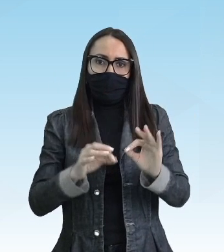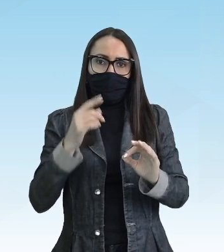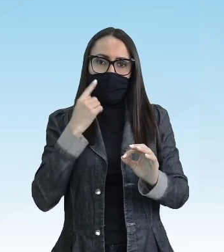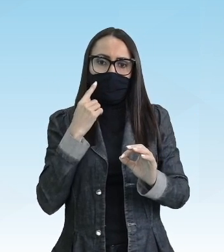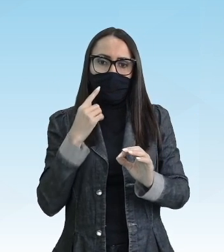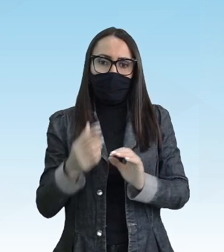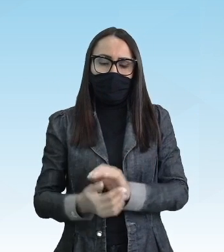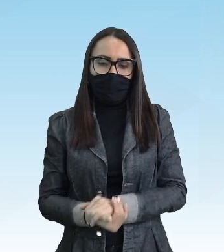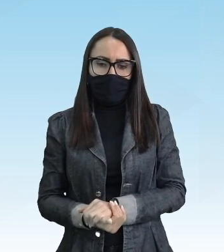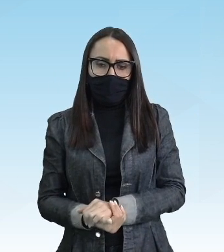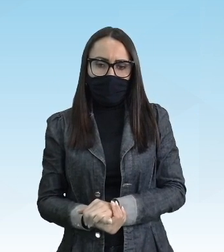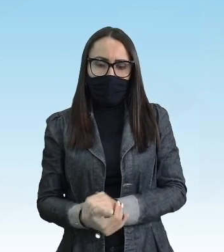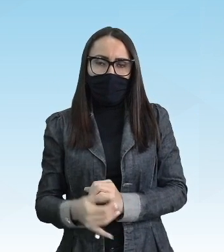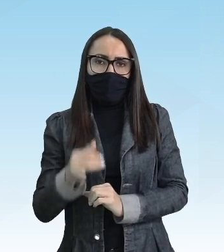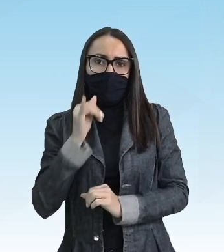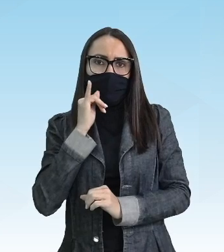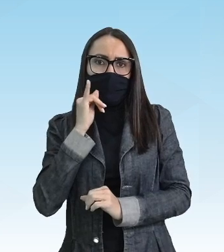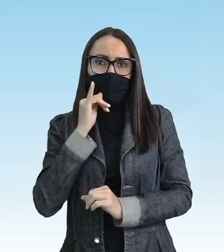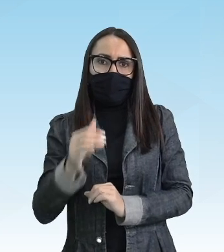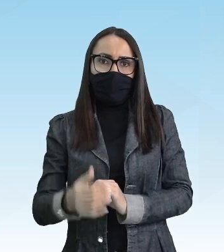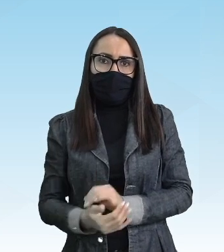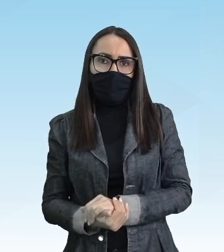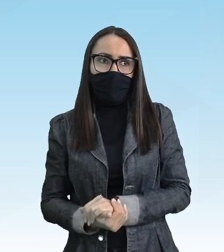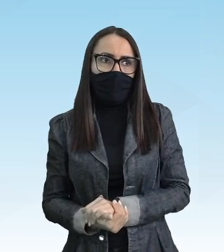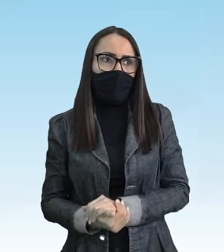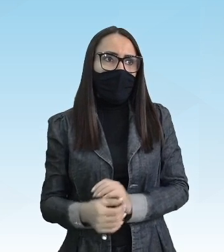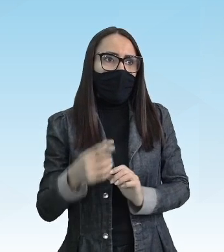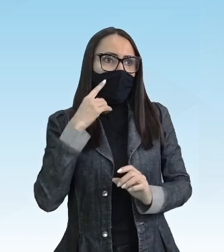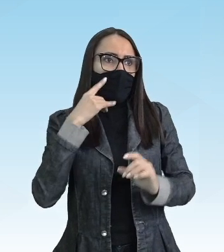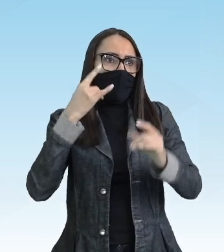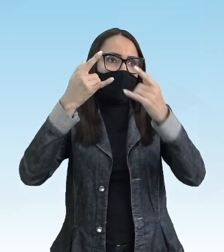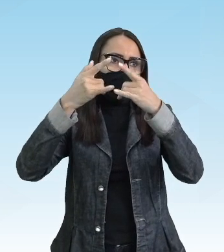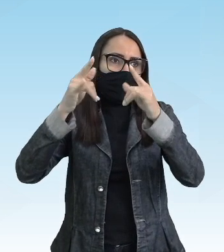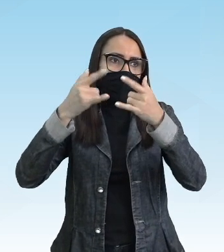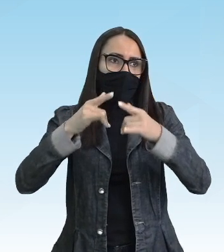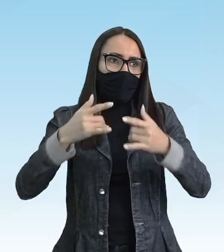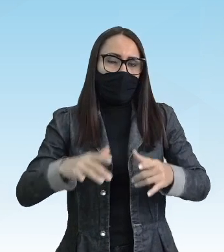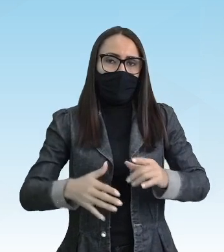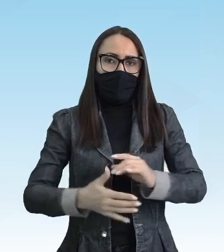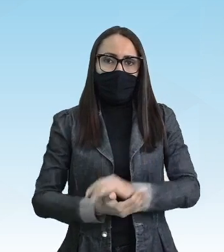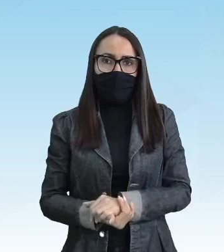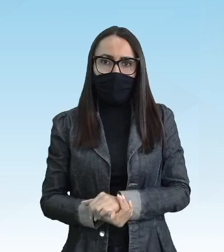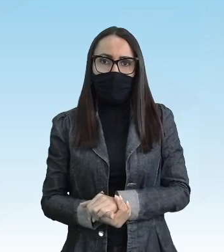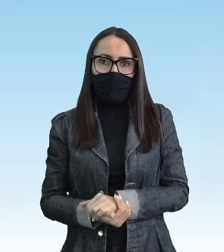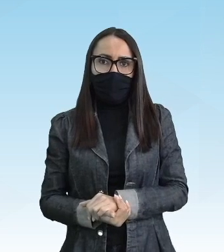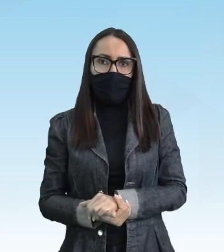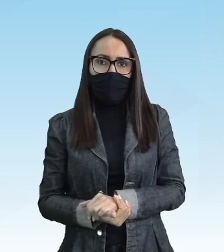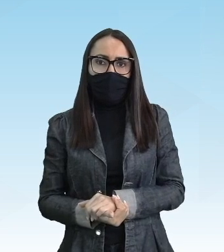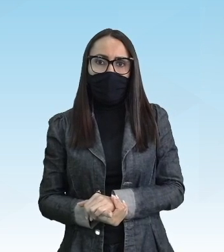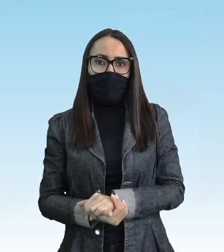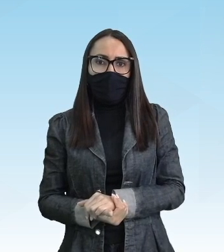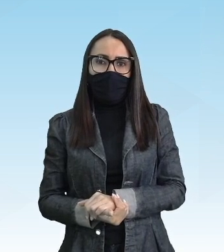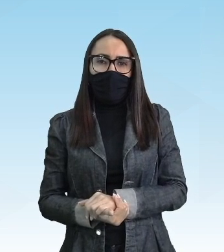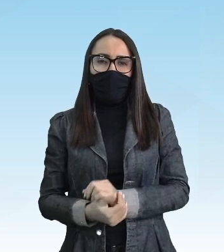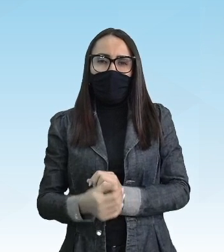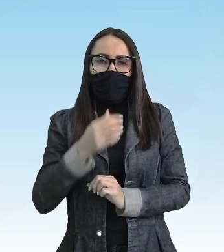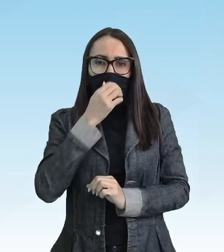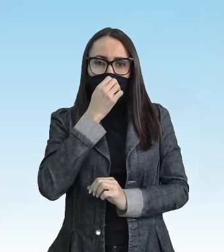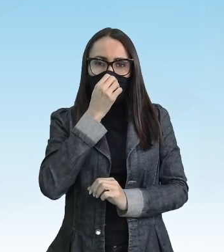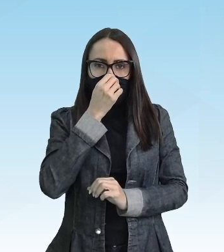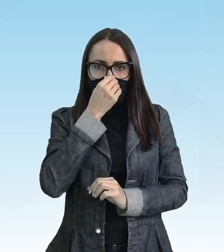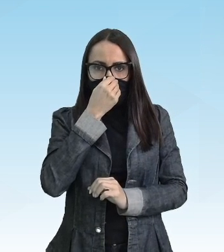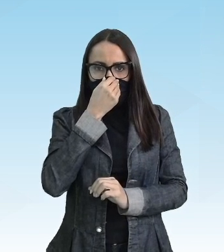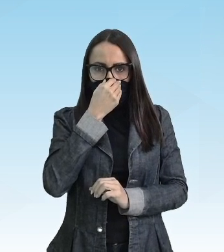definido. Exemplo: as vértebras e mandíbulas. Bom, se tratando